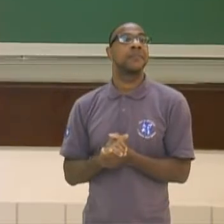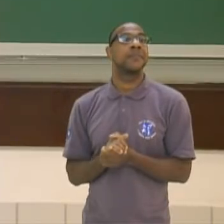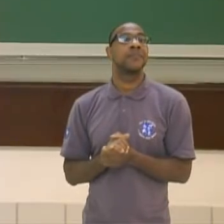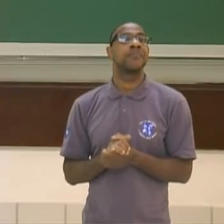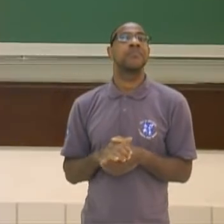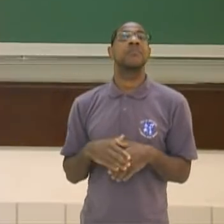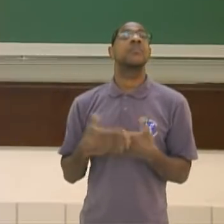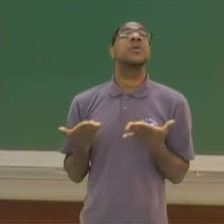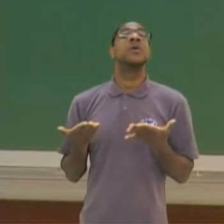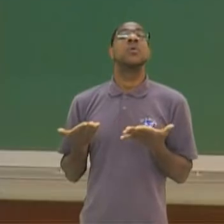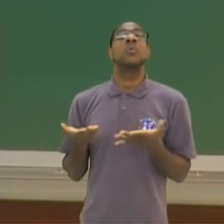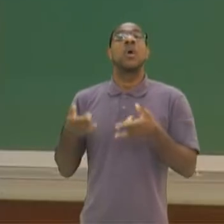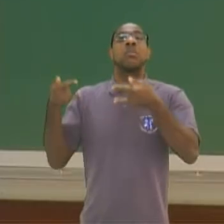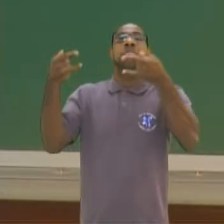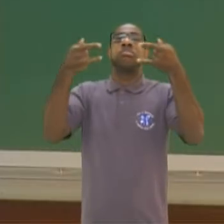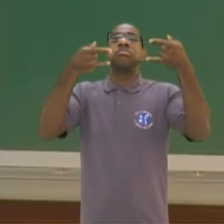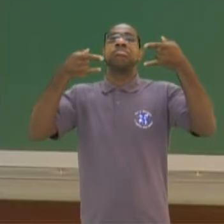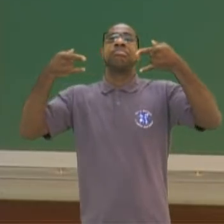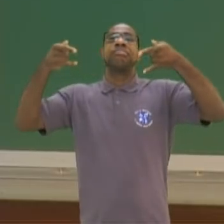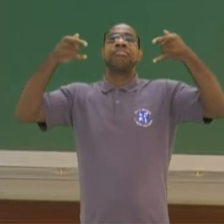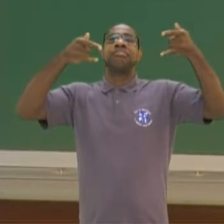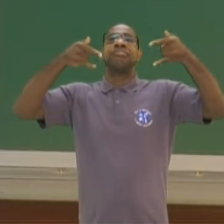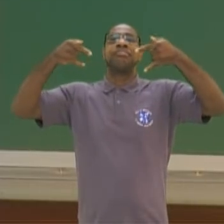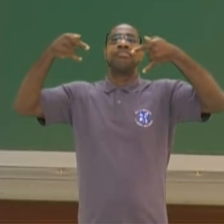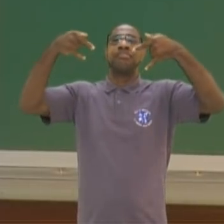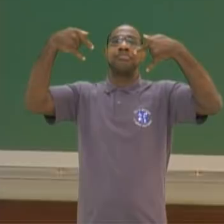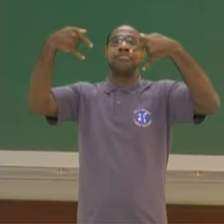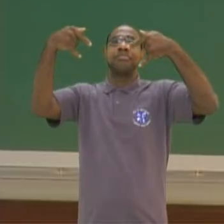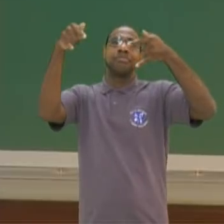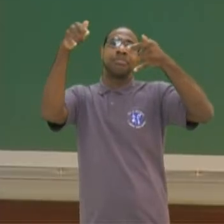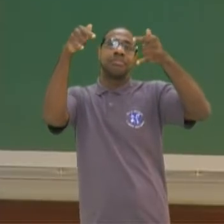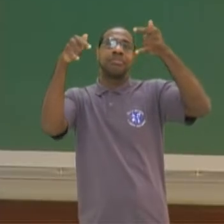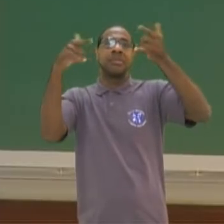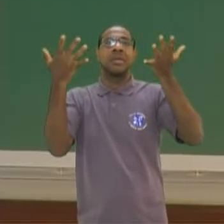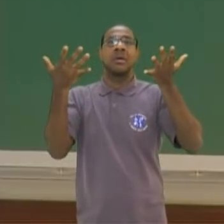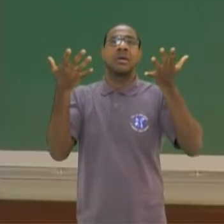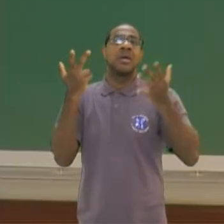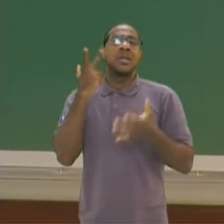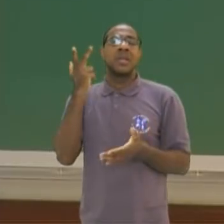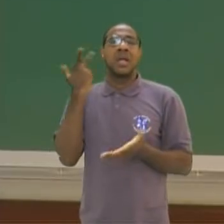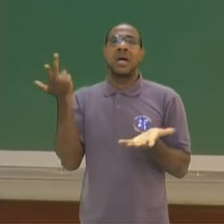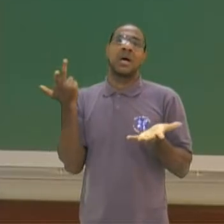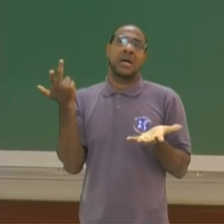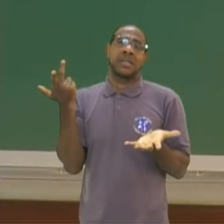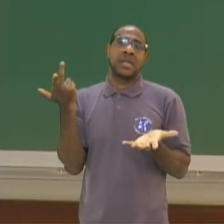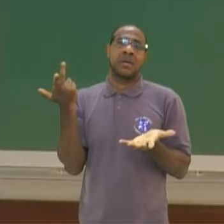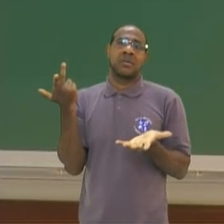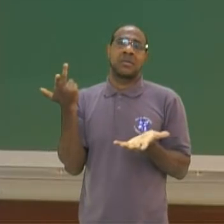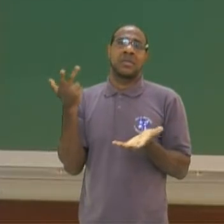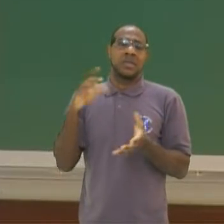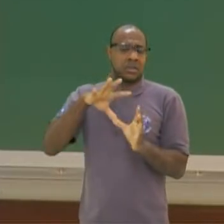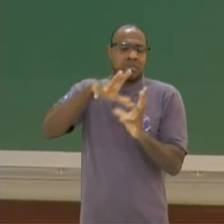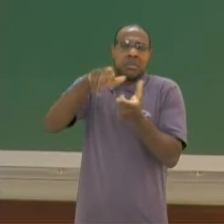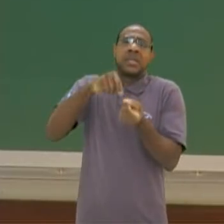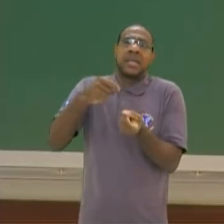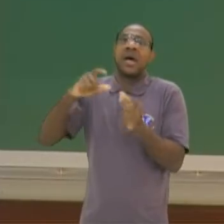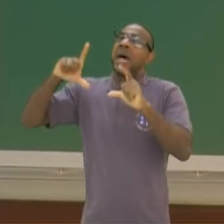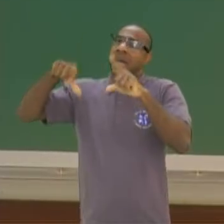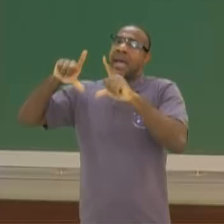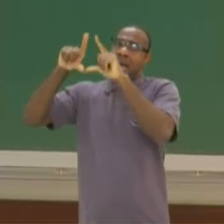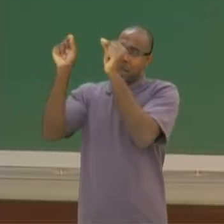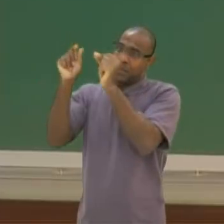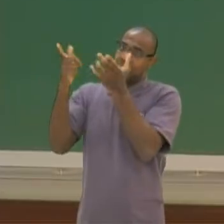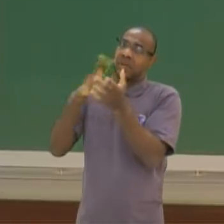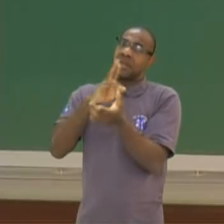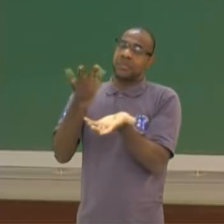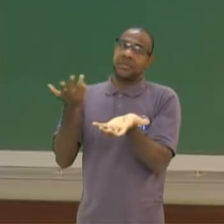que é o satélite natural do planeta Terra? Você me responde que é a Lua. E qual é o satélite artificial? Os satélites